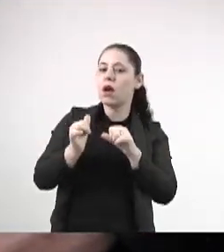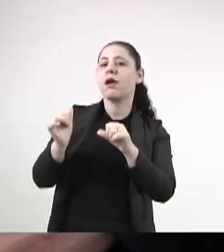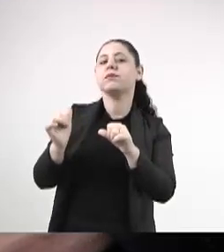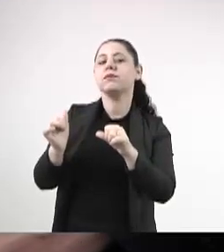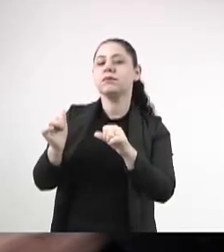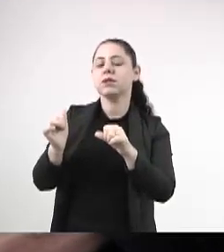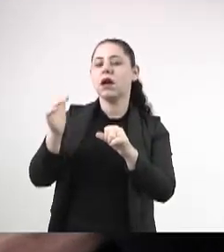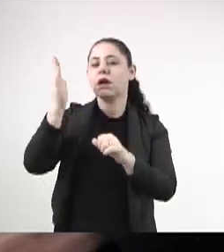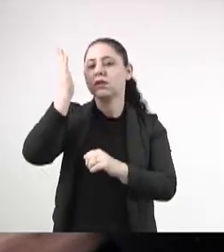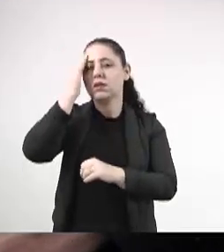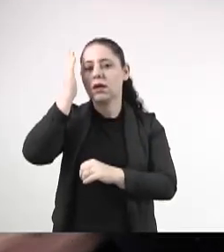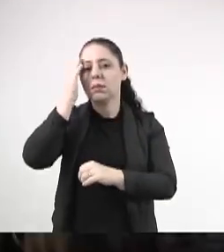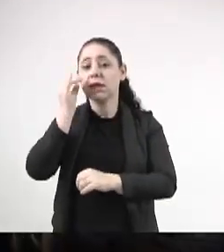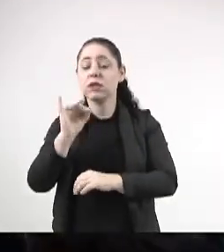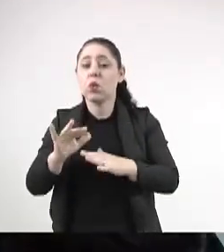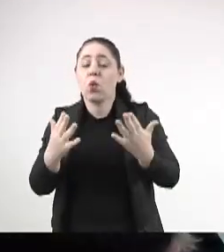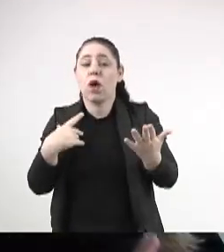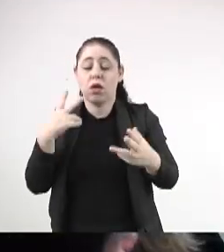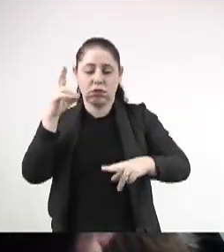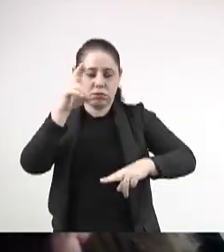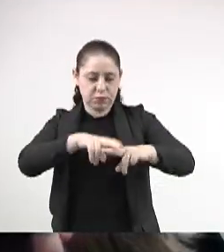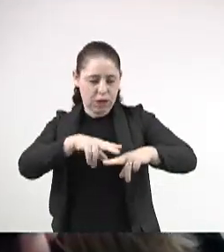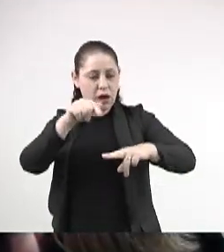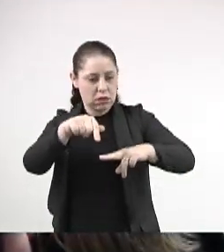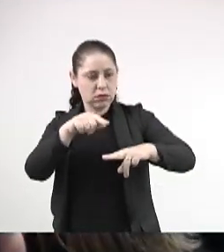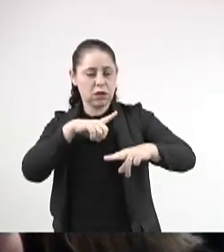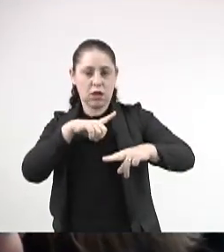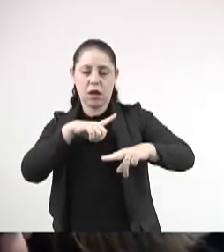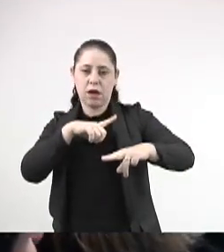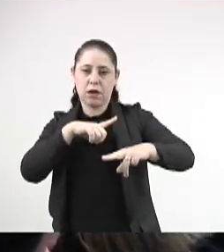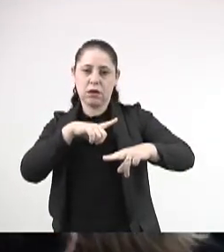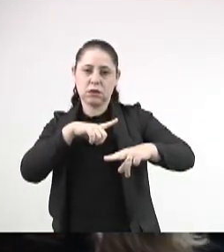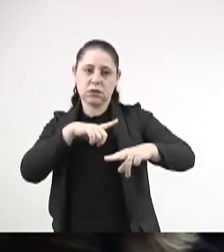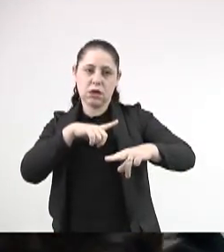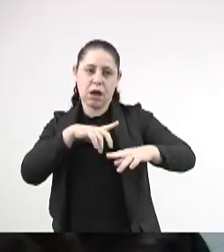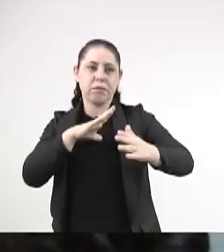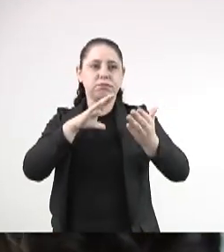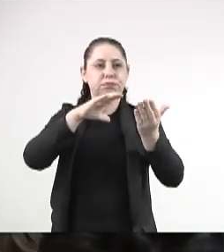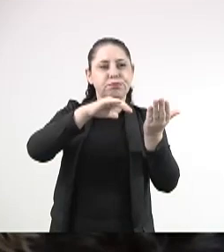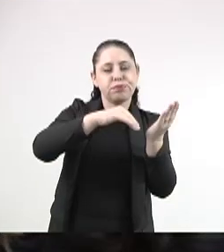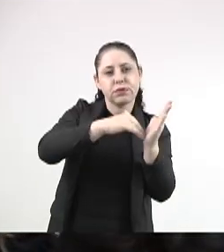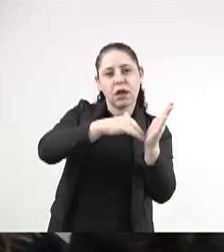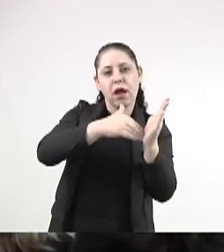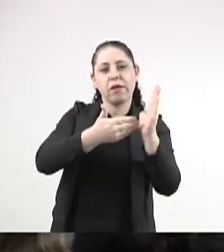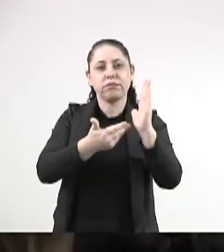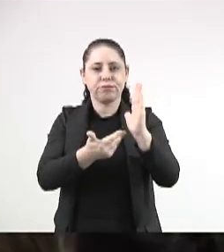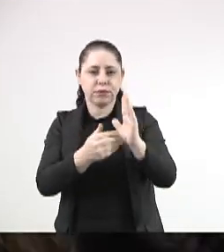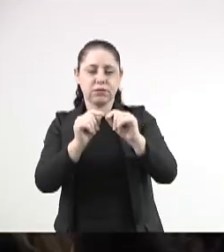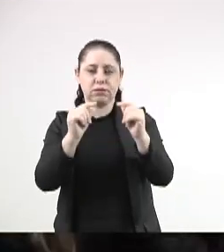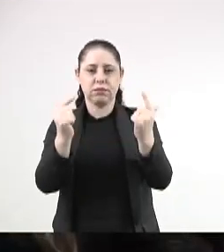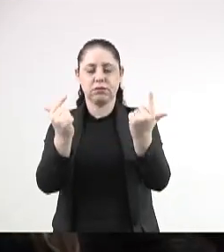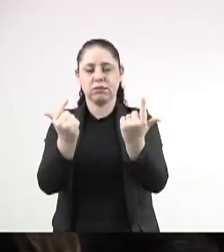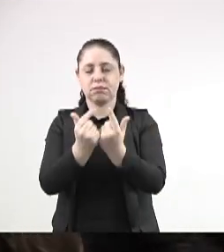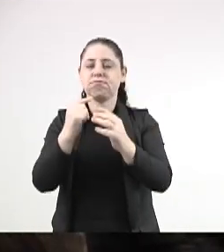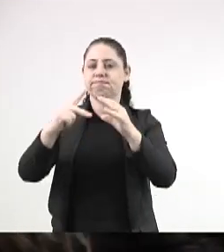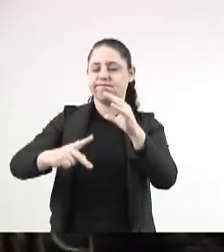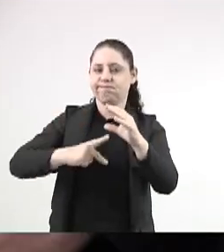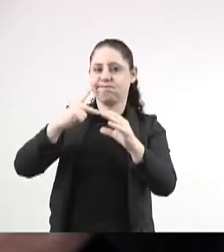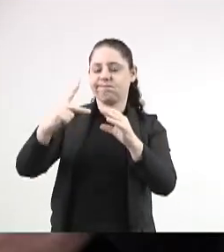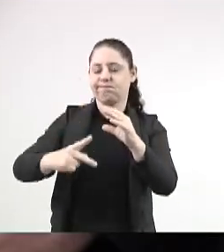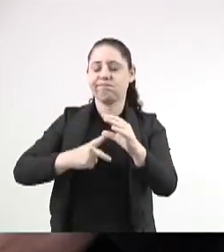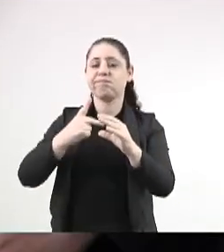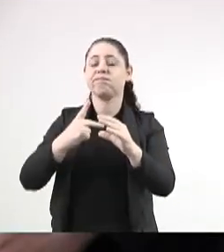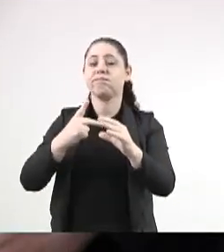e sabermos que quando a gente ocupa uma cadeira dessa aqui, ó, seja numa Câmara, numa Assembleia, numa